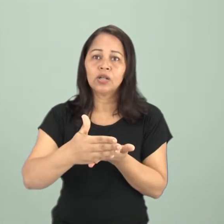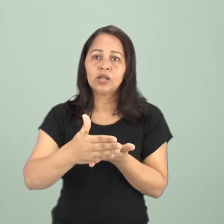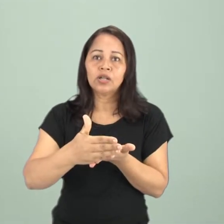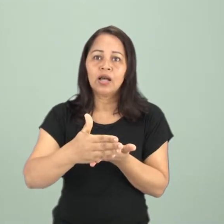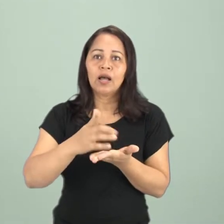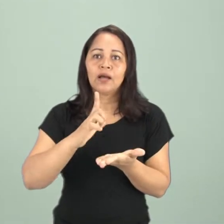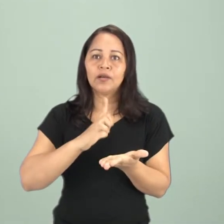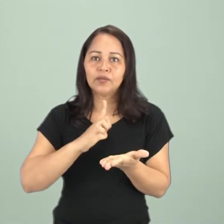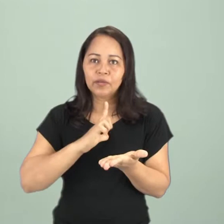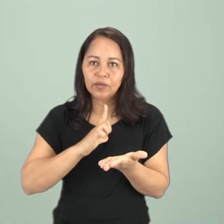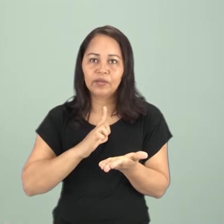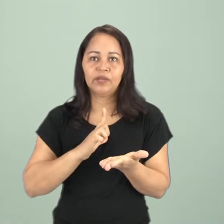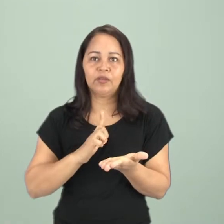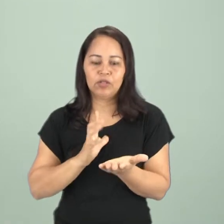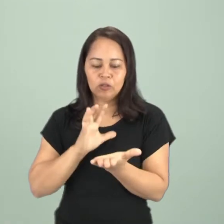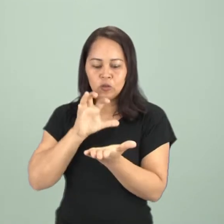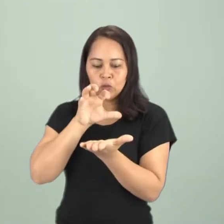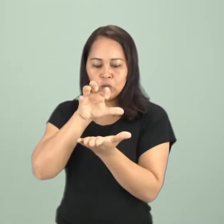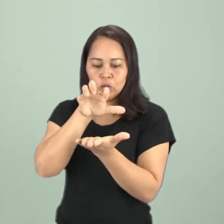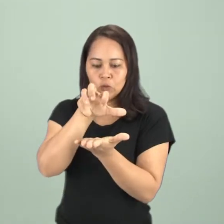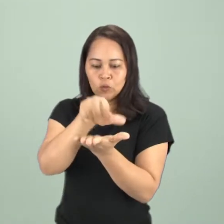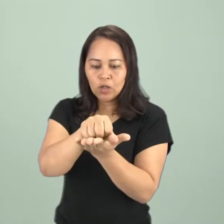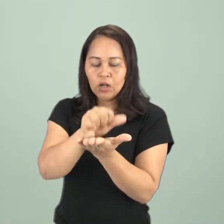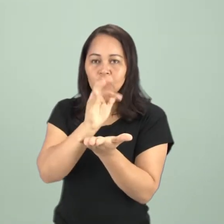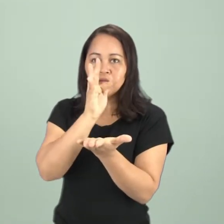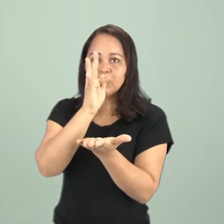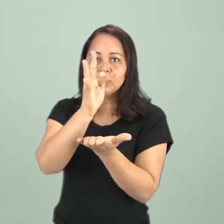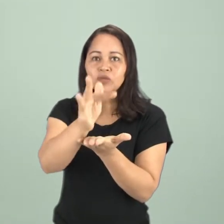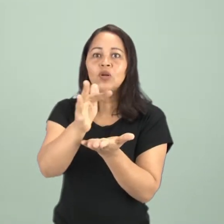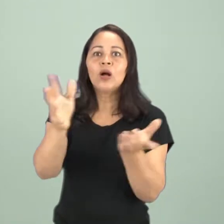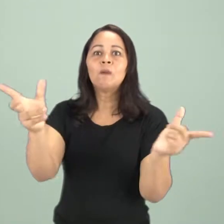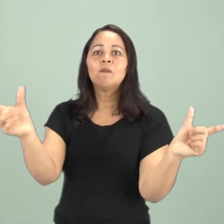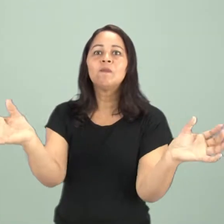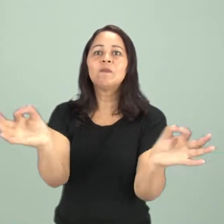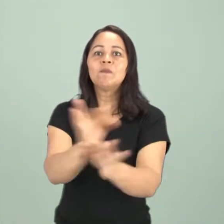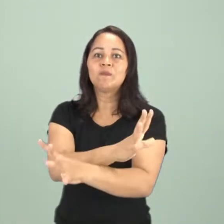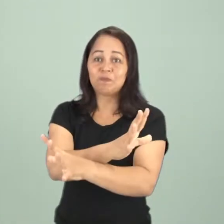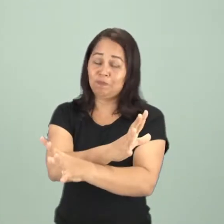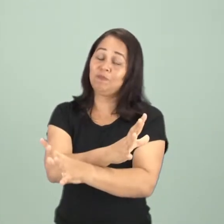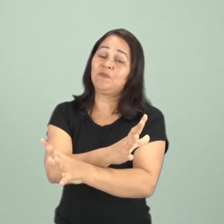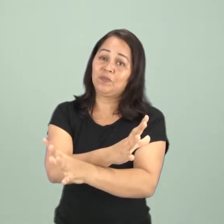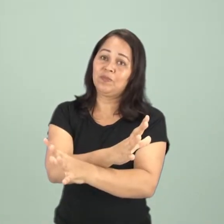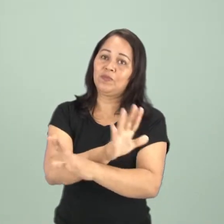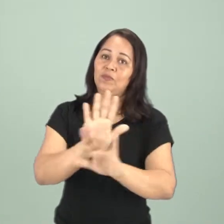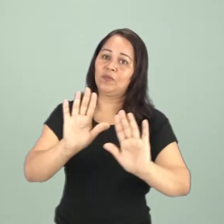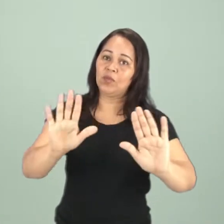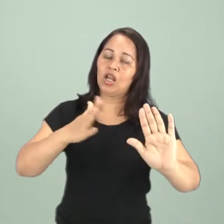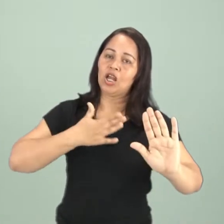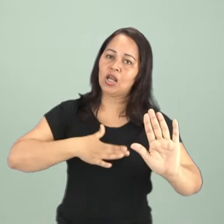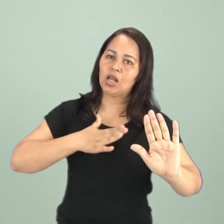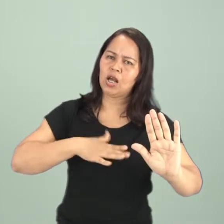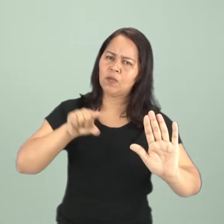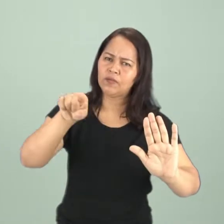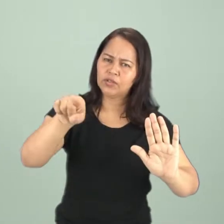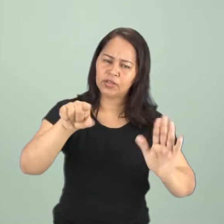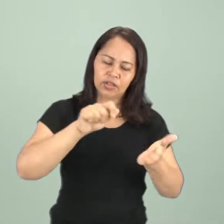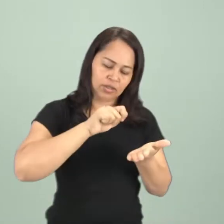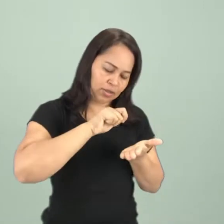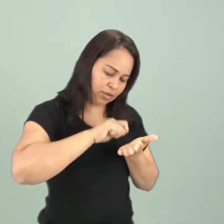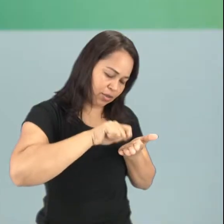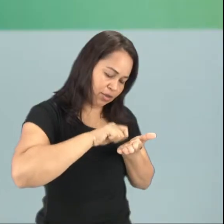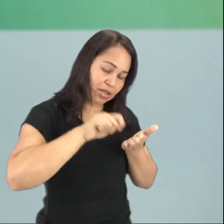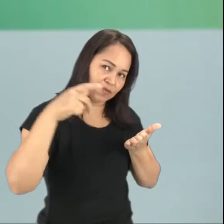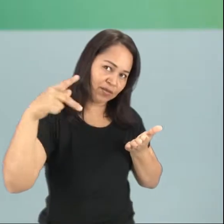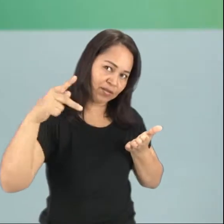base sólida para o seu futuro? Pense nelas, eu pedi que vocês fizessem um esboço, quem não fez ainda dá tempo, faça esse esboço para que a gente comece